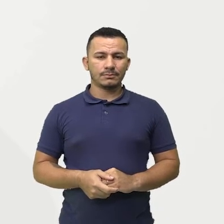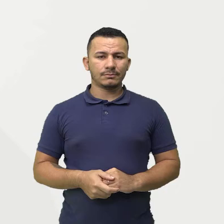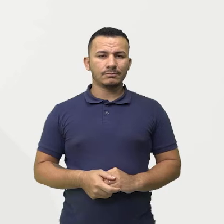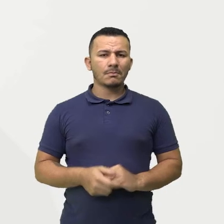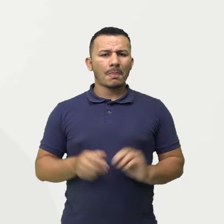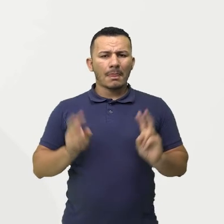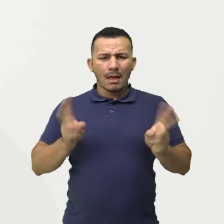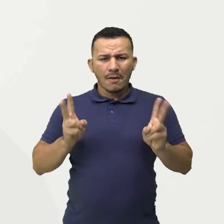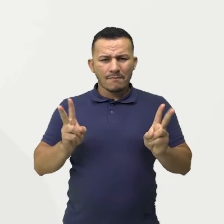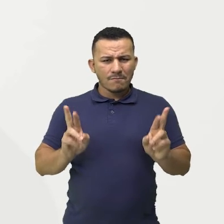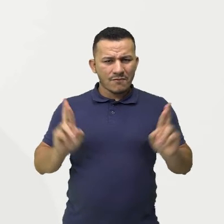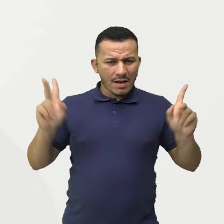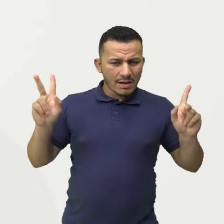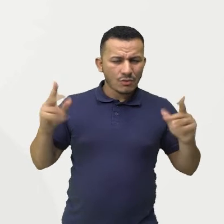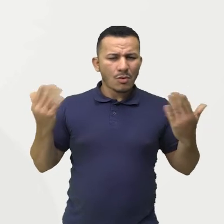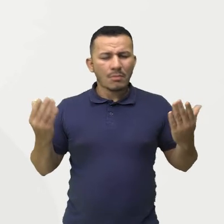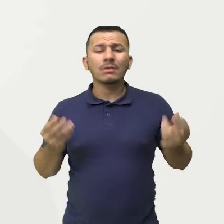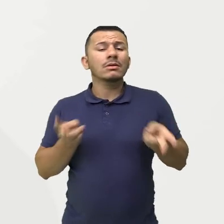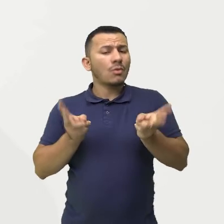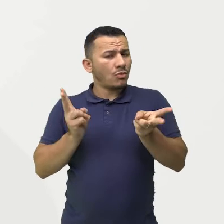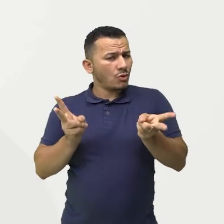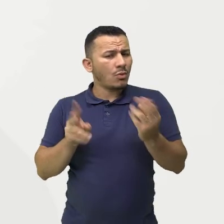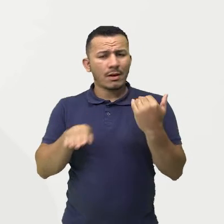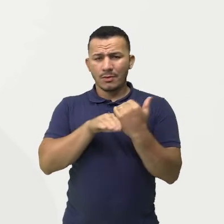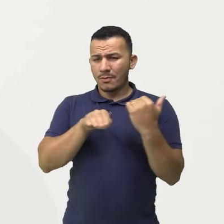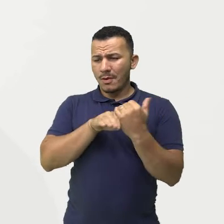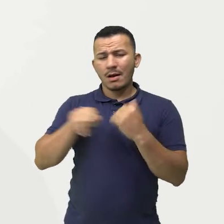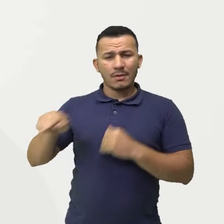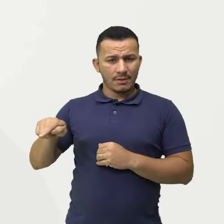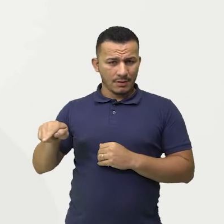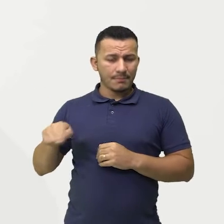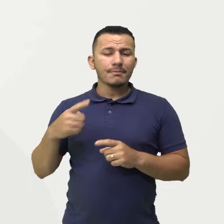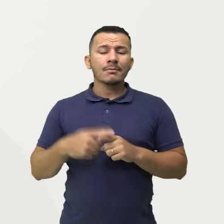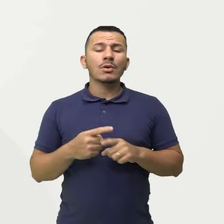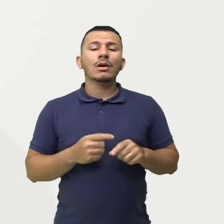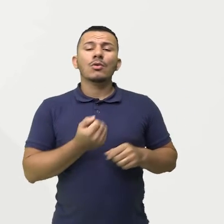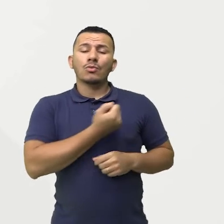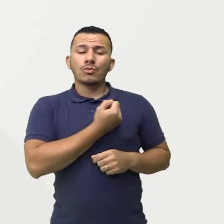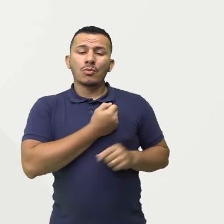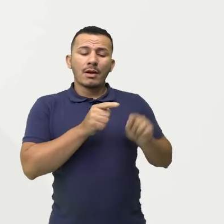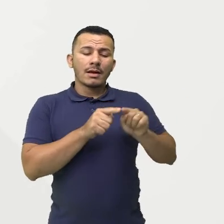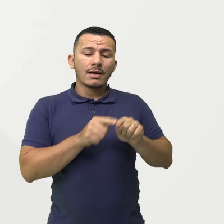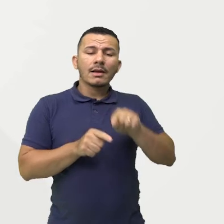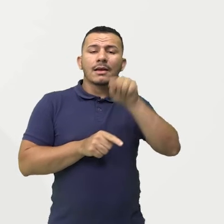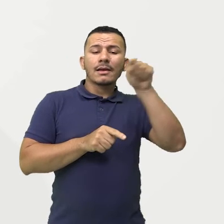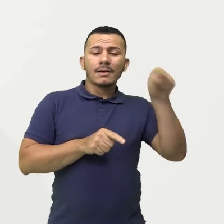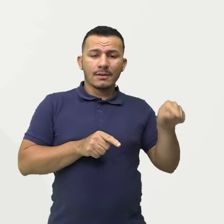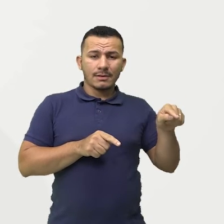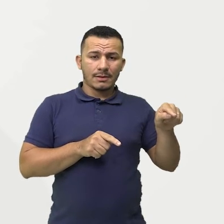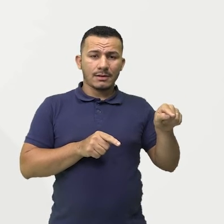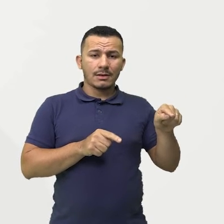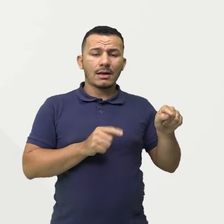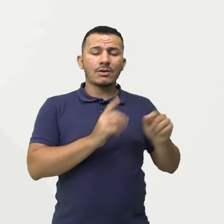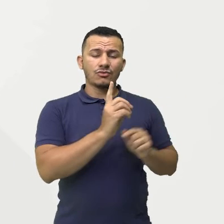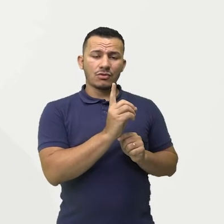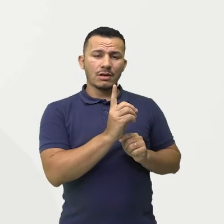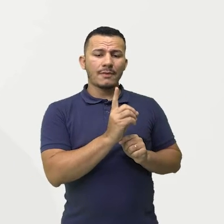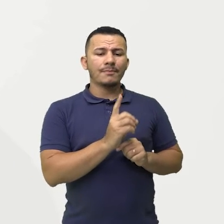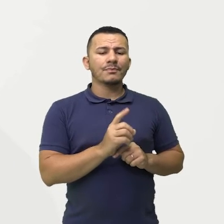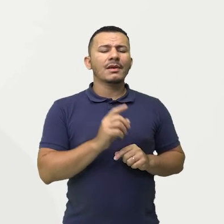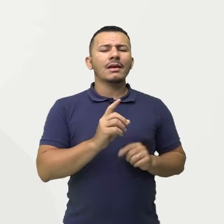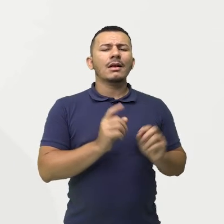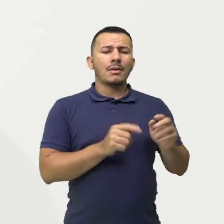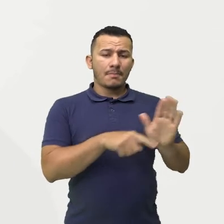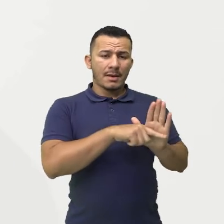muda? Não, não muda. Por quê? É o número imediatamente que está à direita. Quem é que